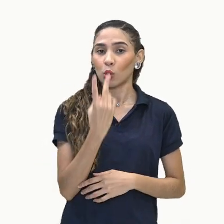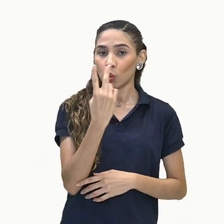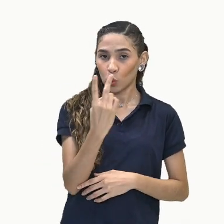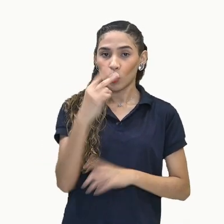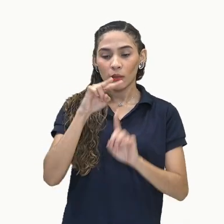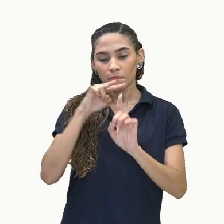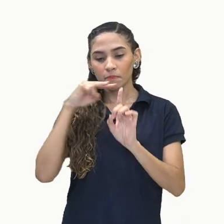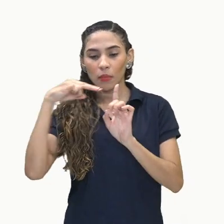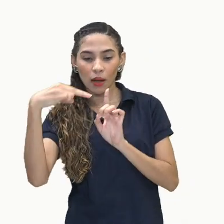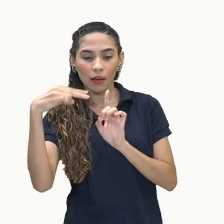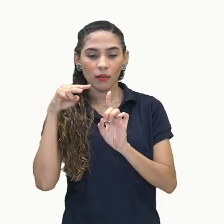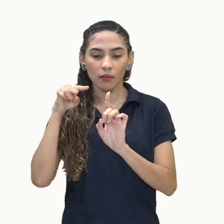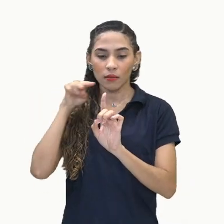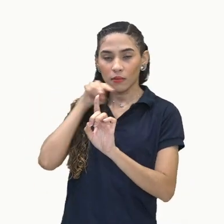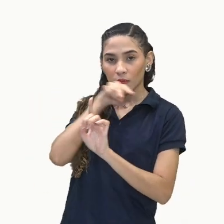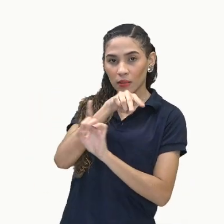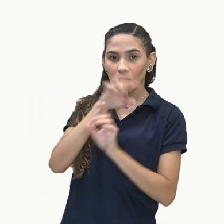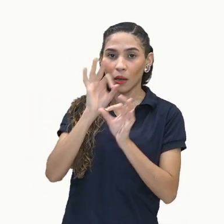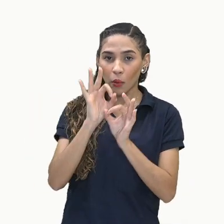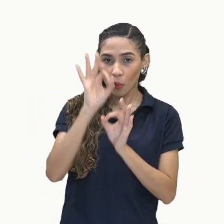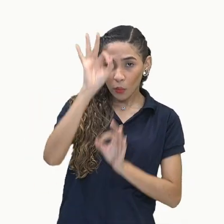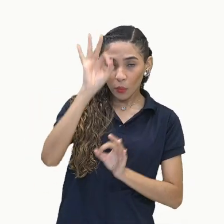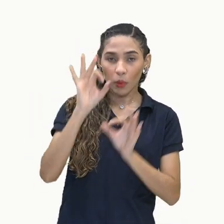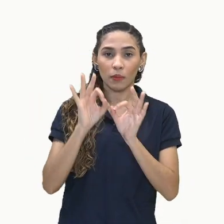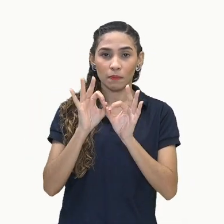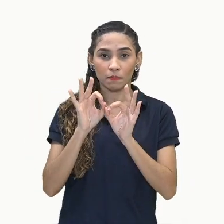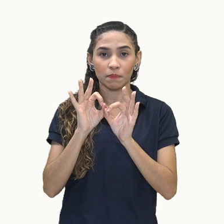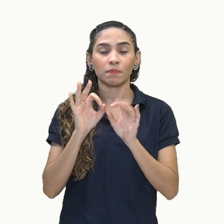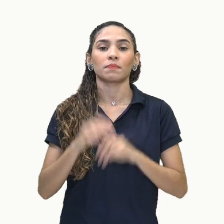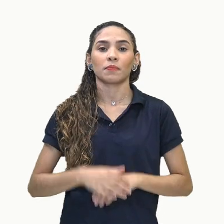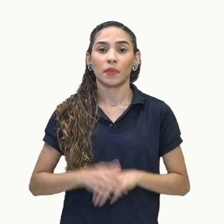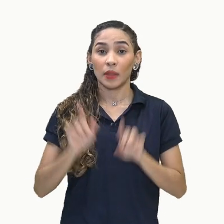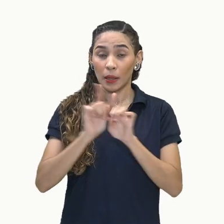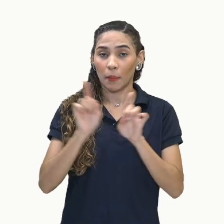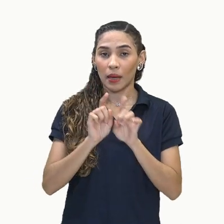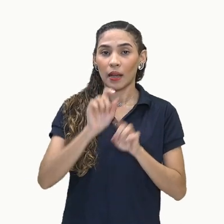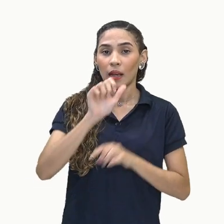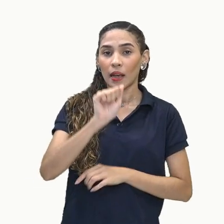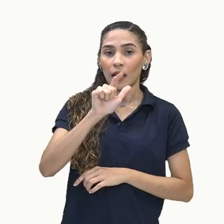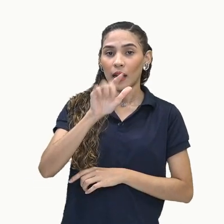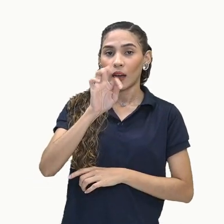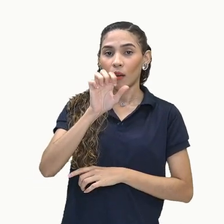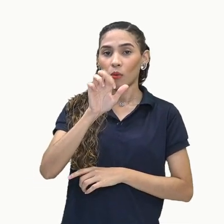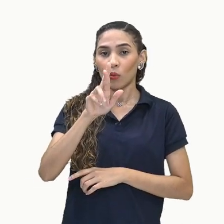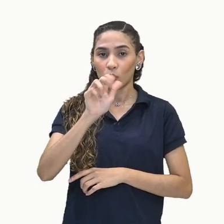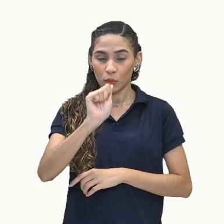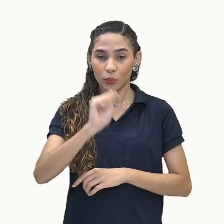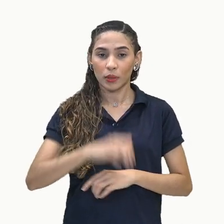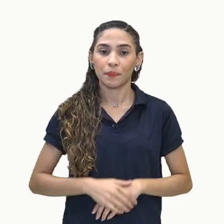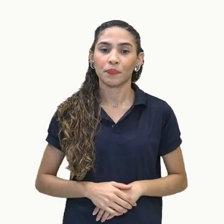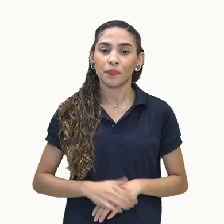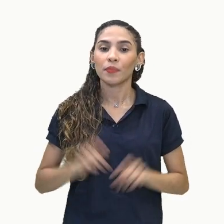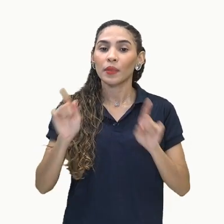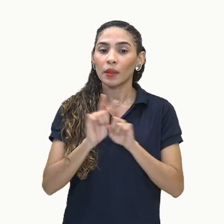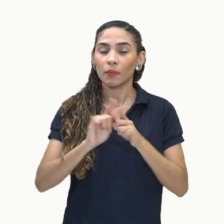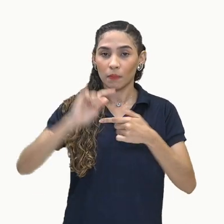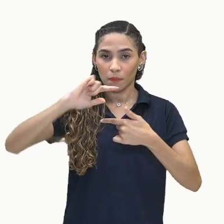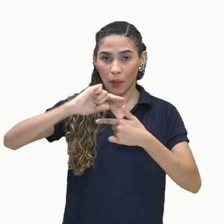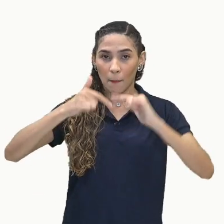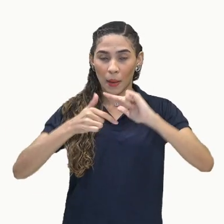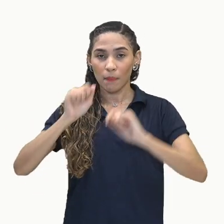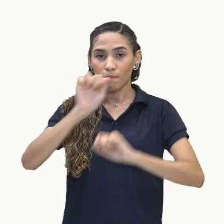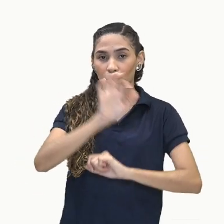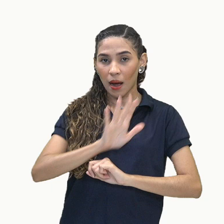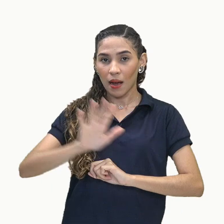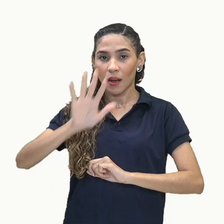dimensões, somente comprimento e altura. E temos as nossas figuras geométricas